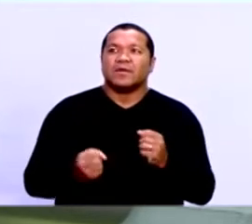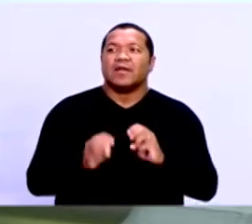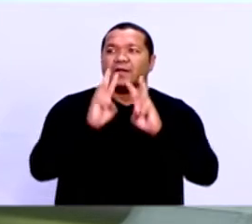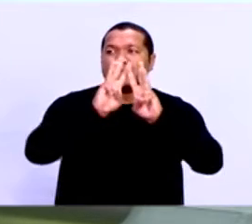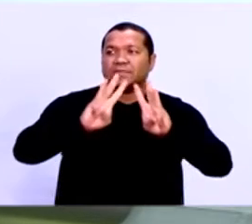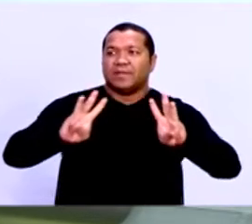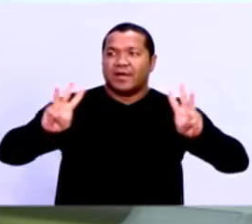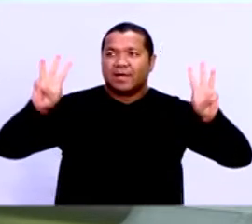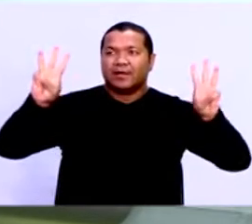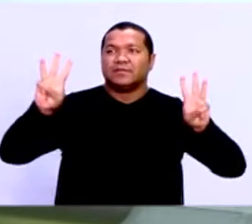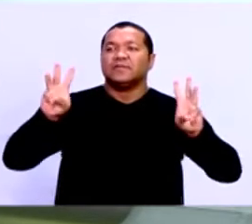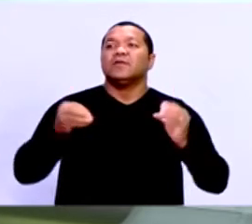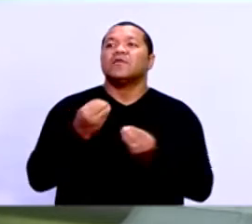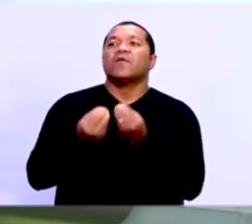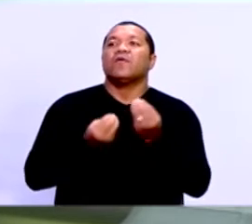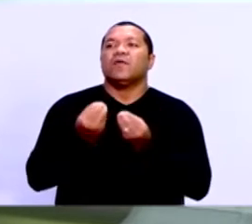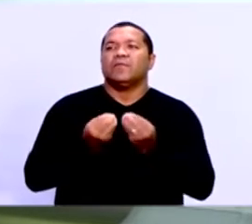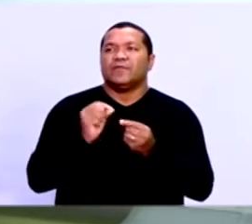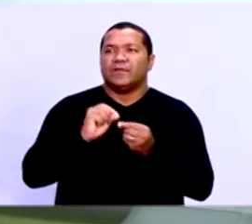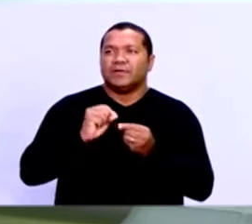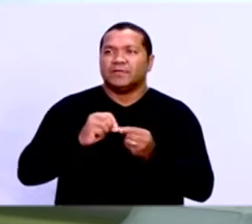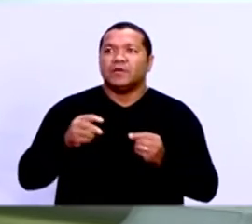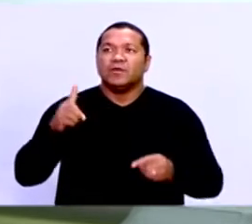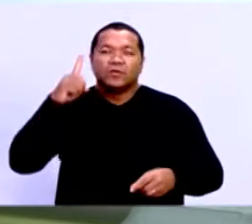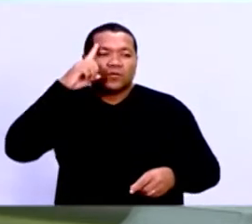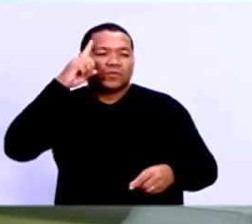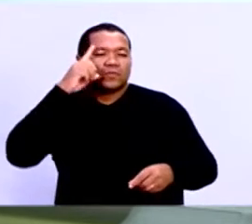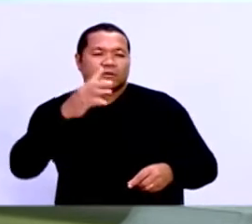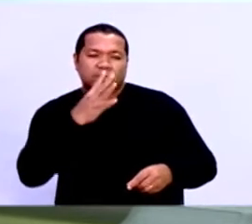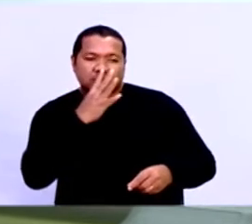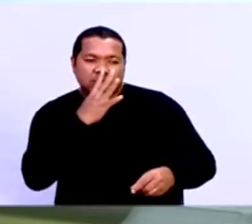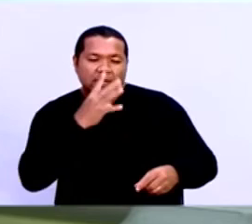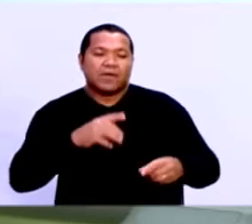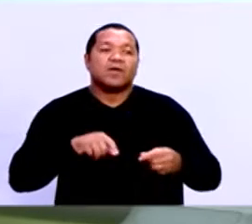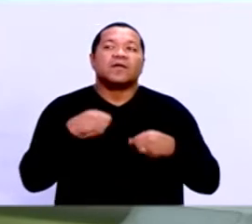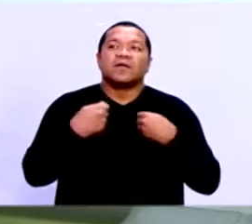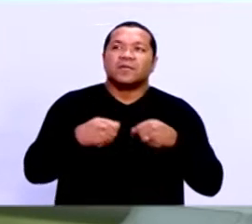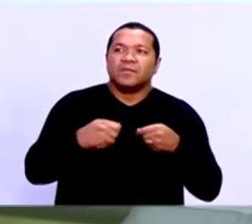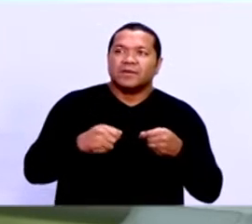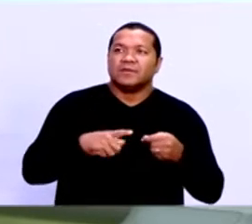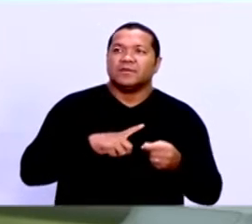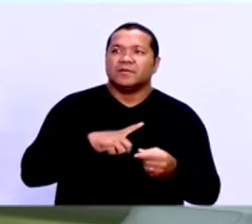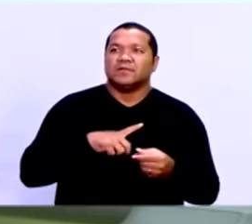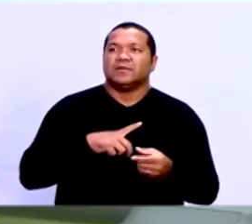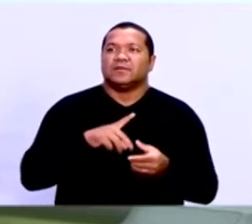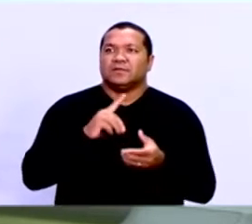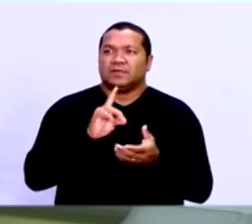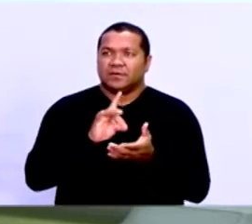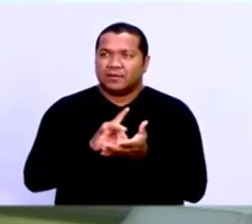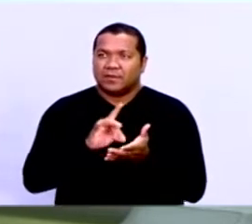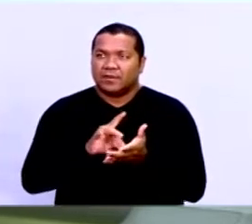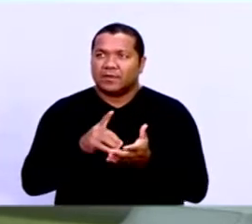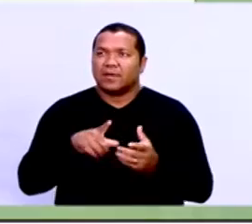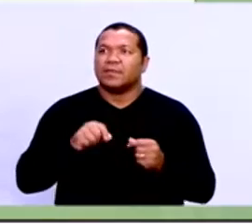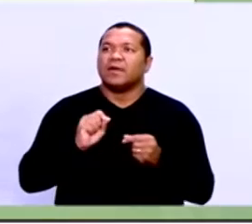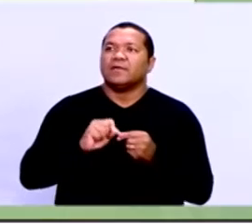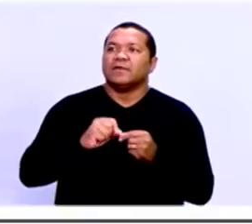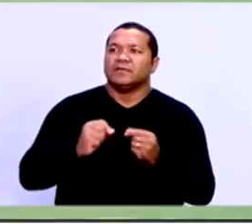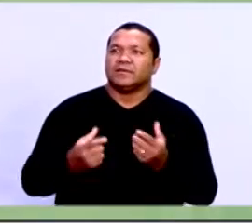utilizar exemplos do dia a dia para que a gente consiga entender melhor sempre de maneira mais simplificada